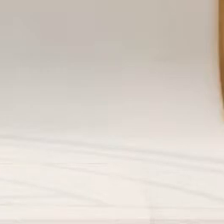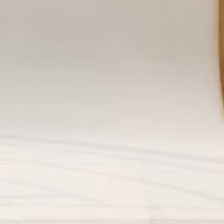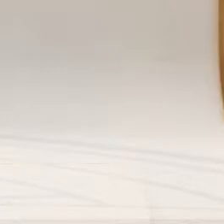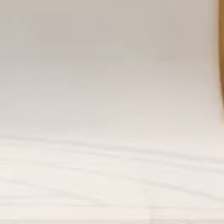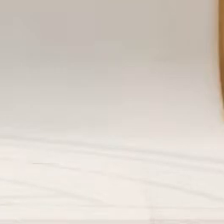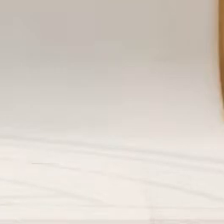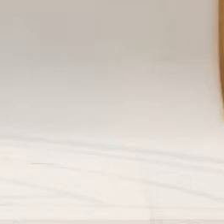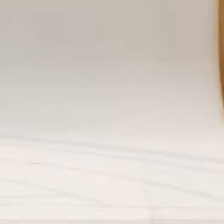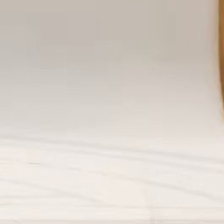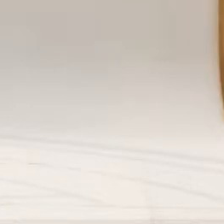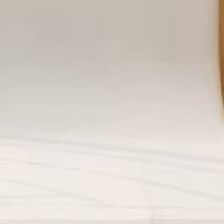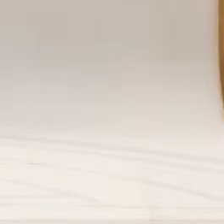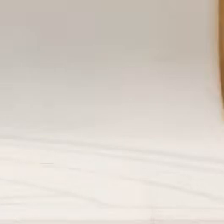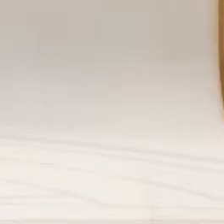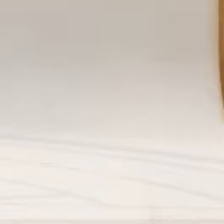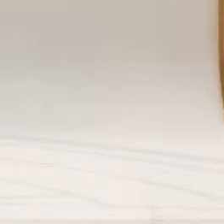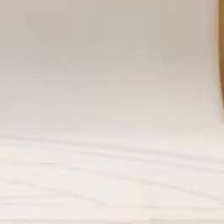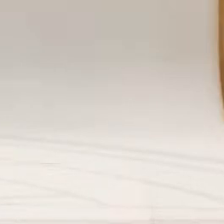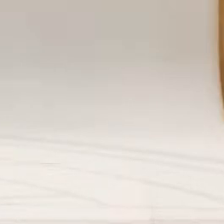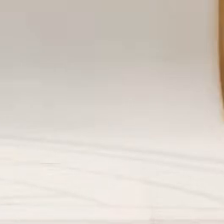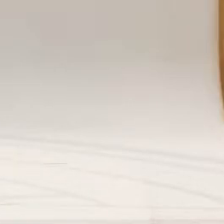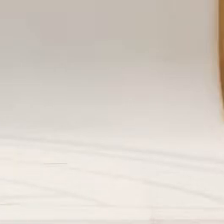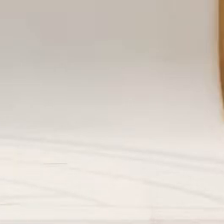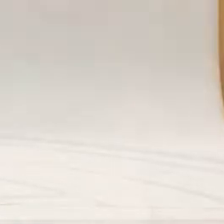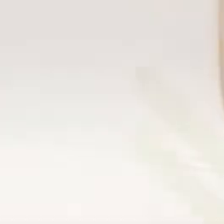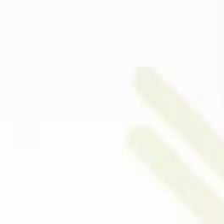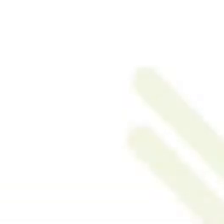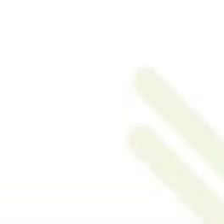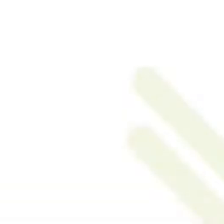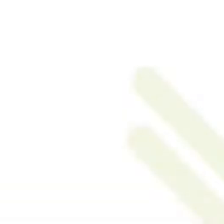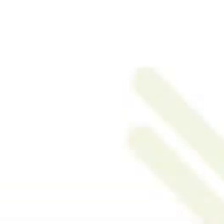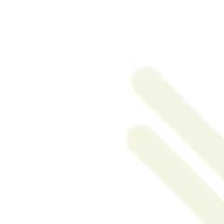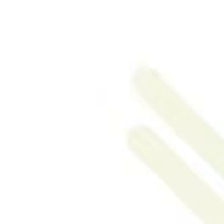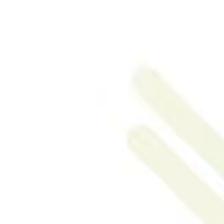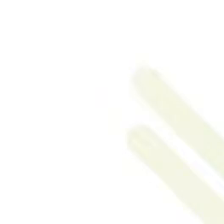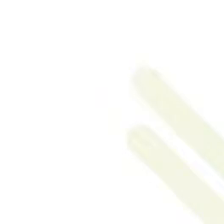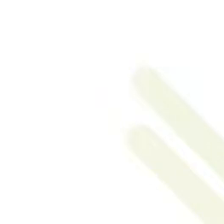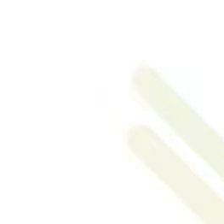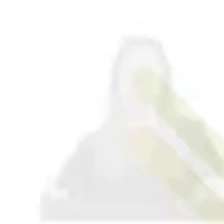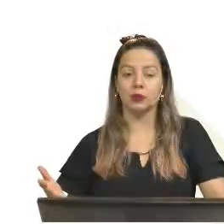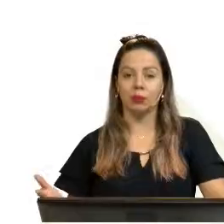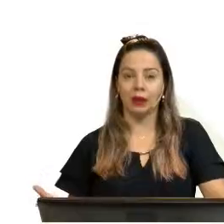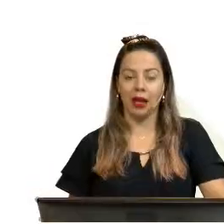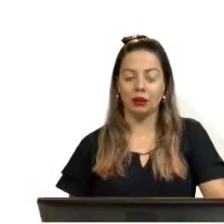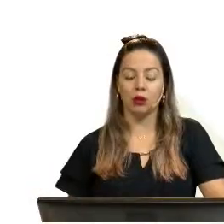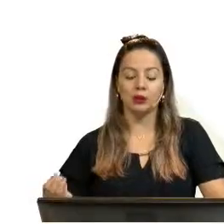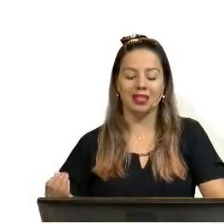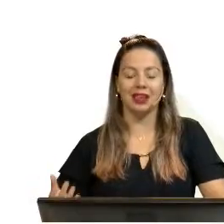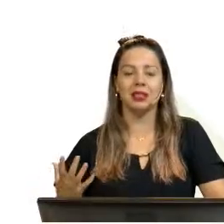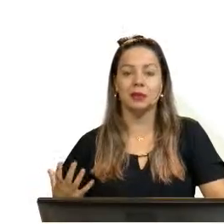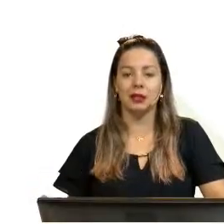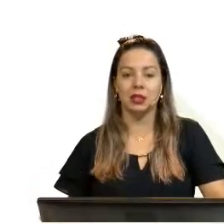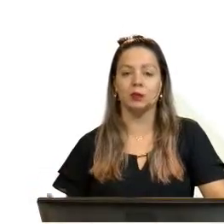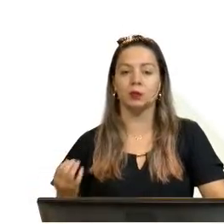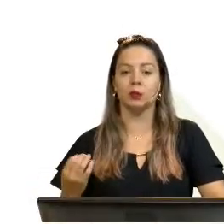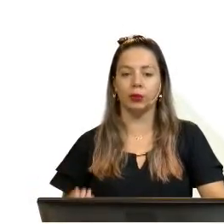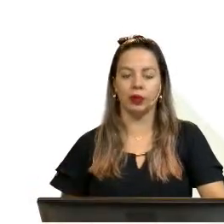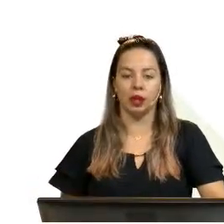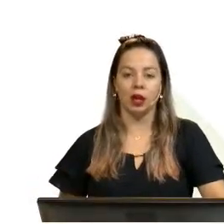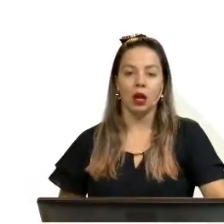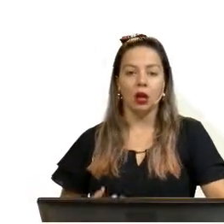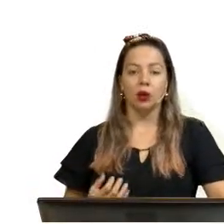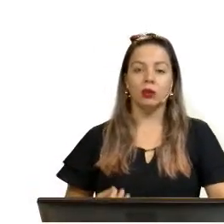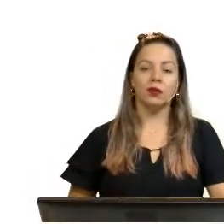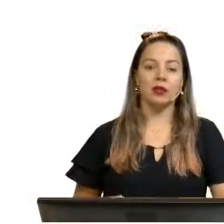os vírus eles são considerados como organismos parasitas e intracelulares obrigatórios específicos